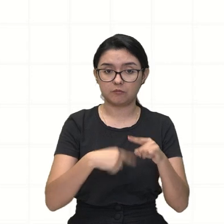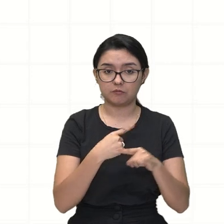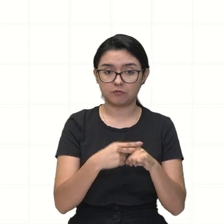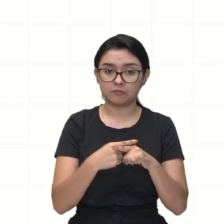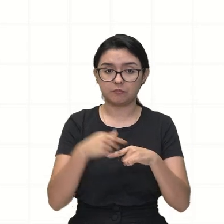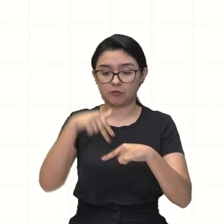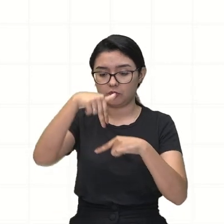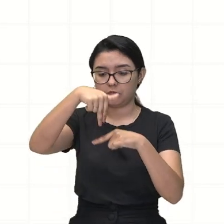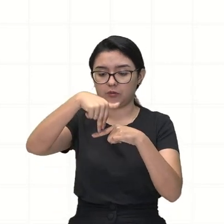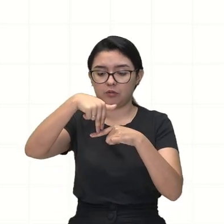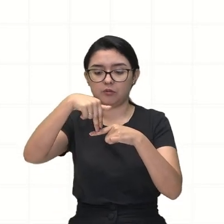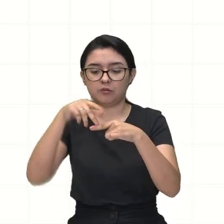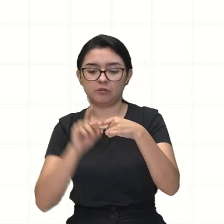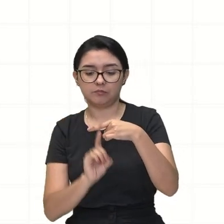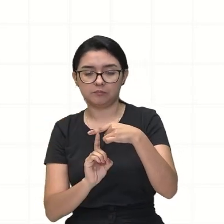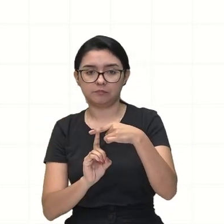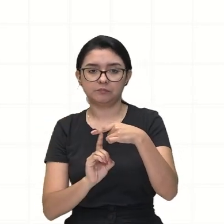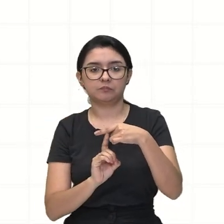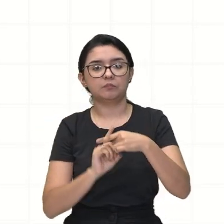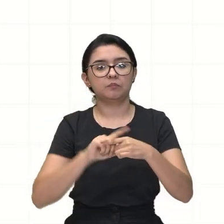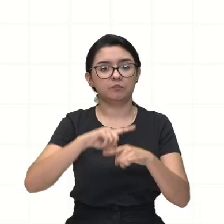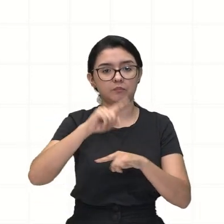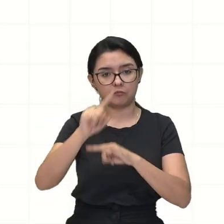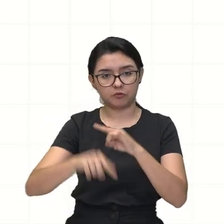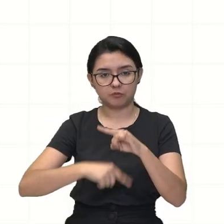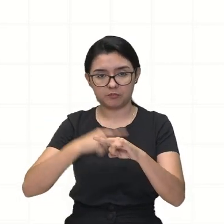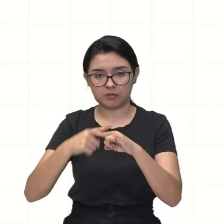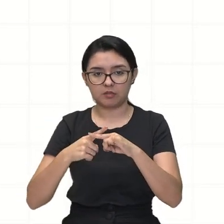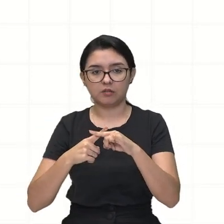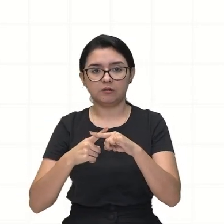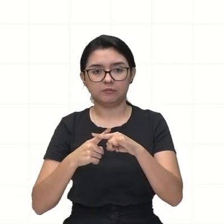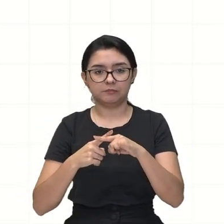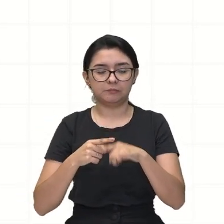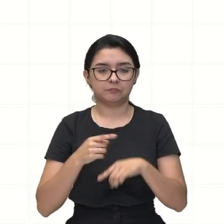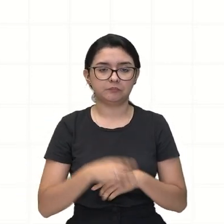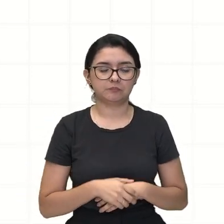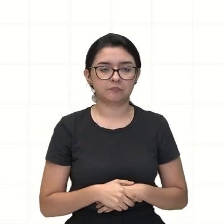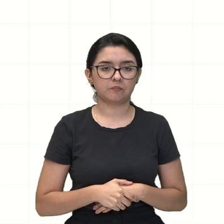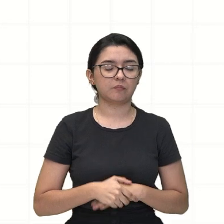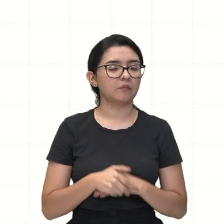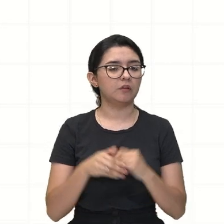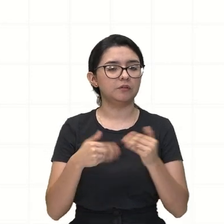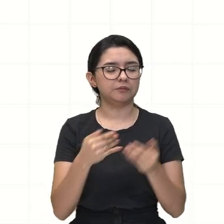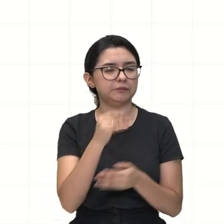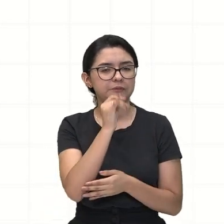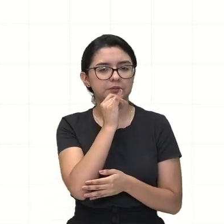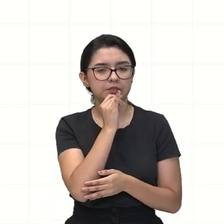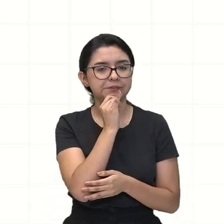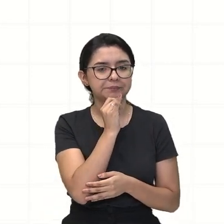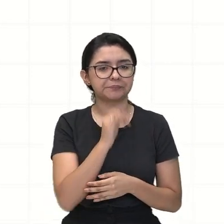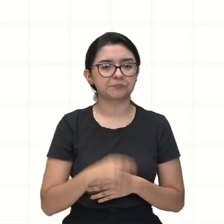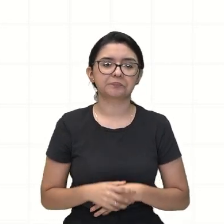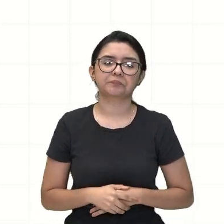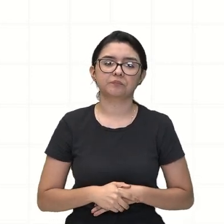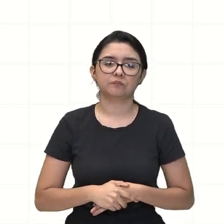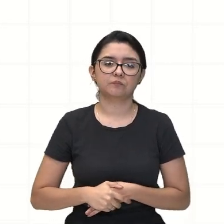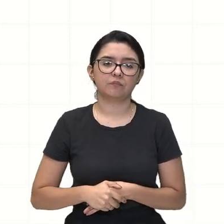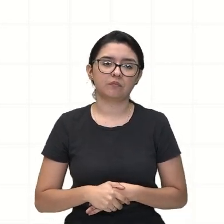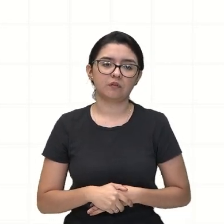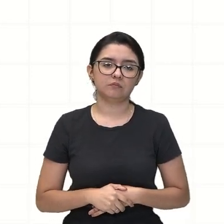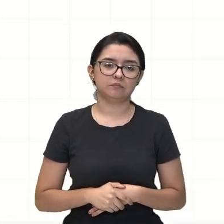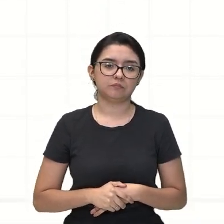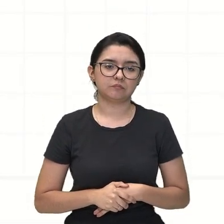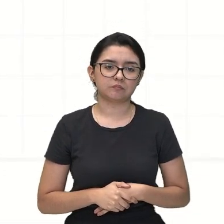o denominador por um mesmo número. Então, se nós pegarmos aqui,